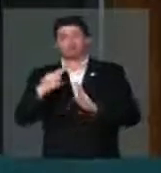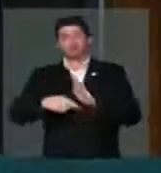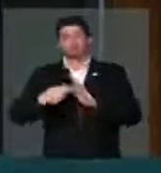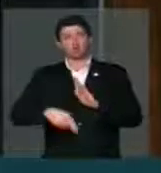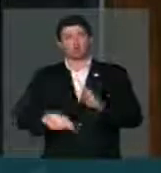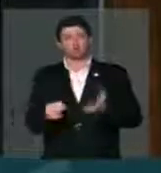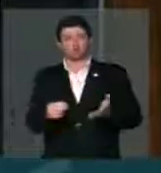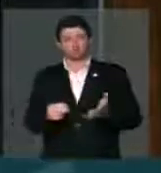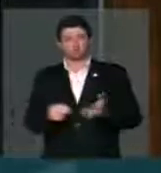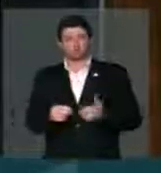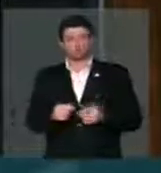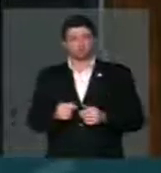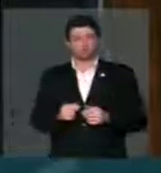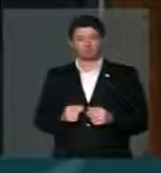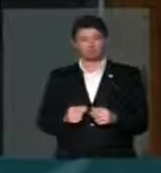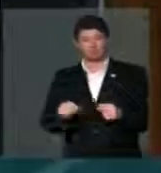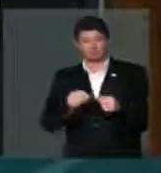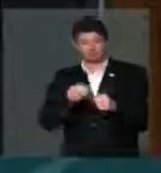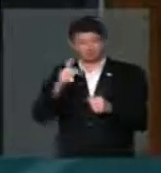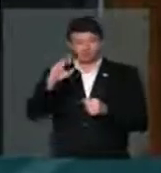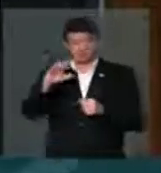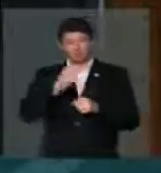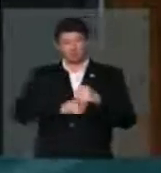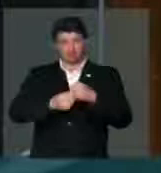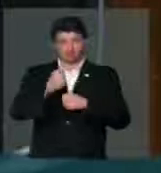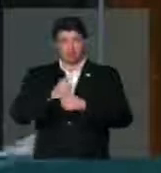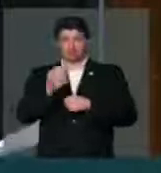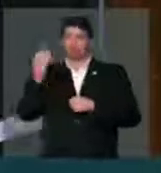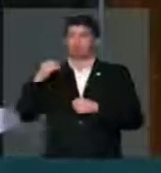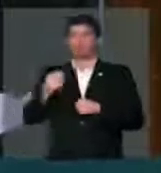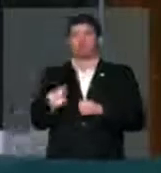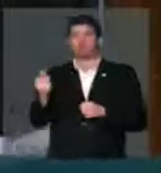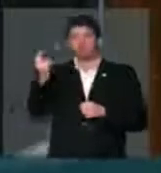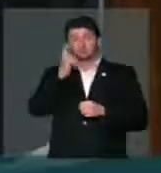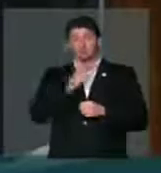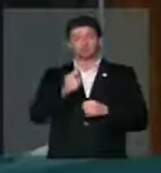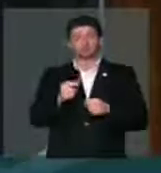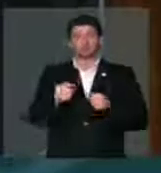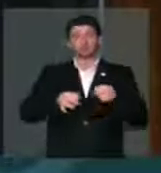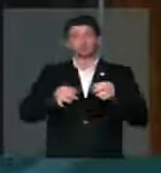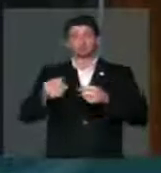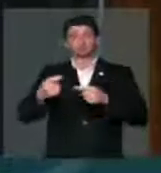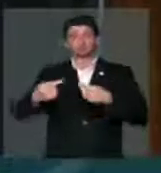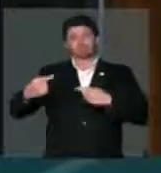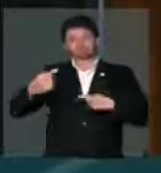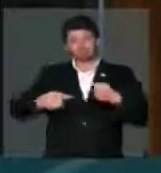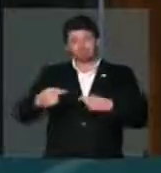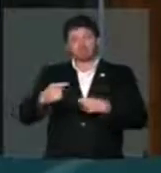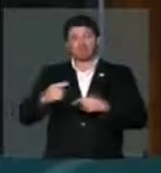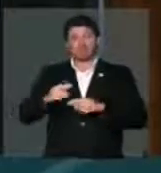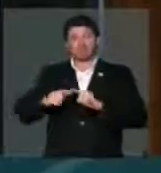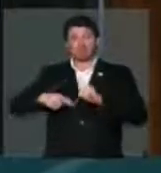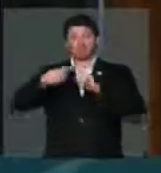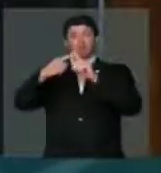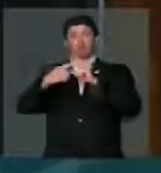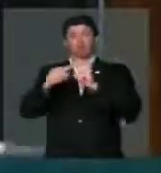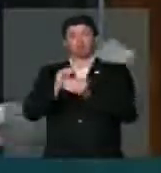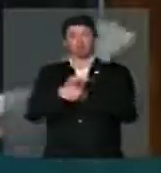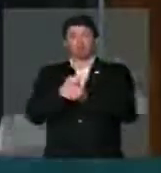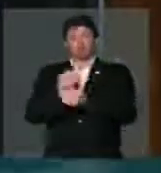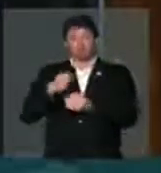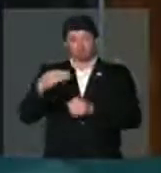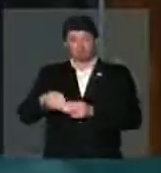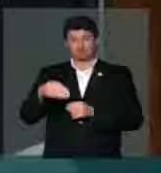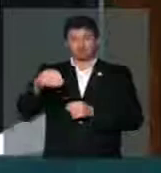relator da PEC no ano passado, conseguimos arbitrar um aumento do fundo de participação dos municípios.